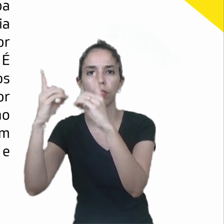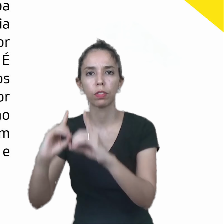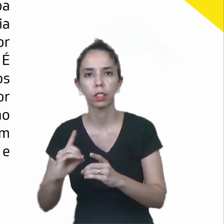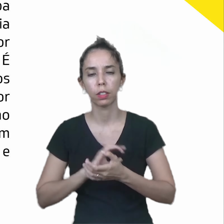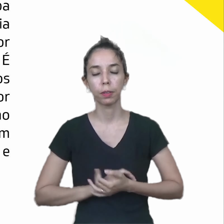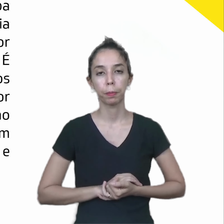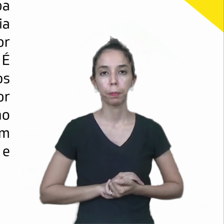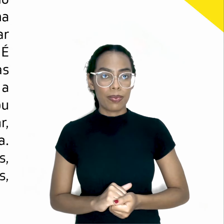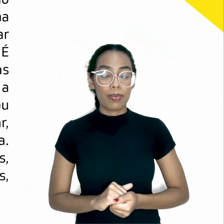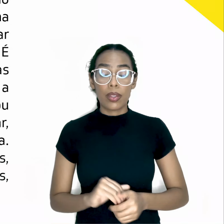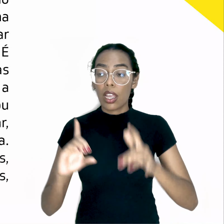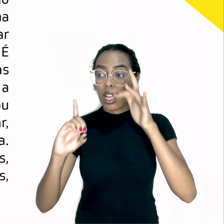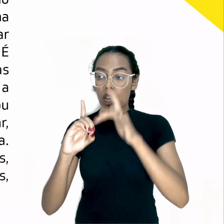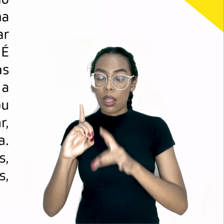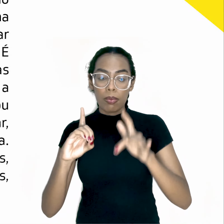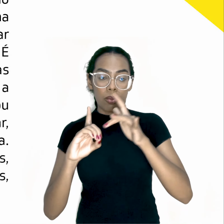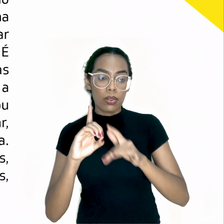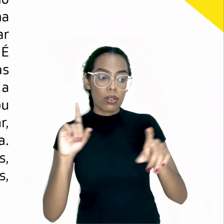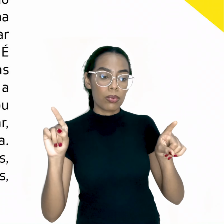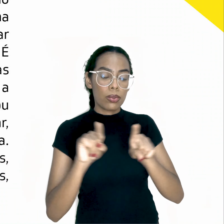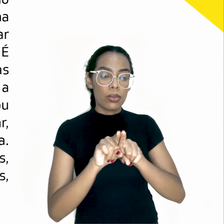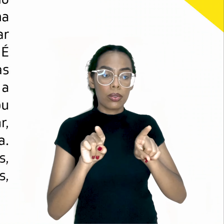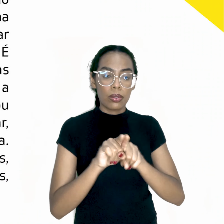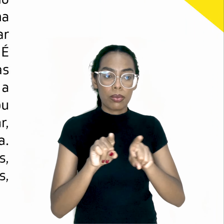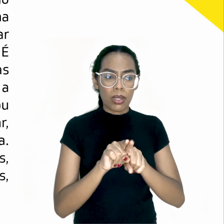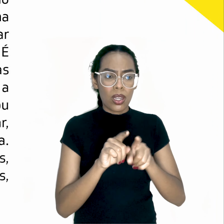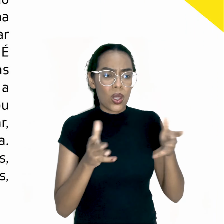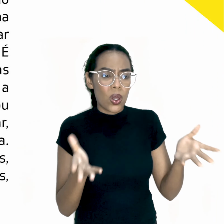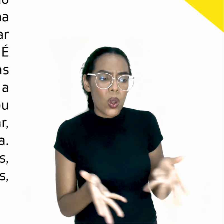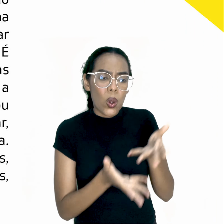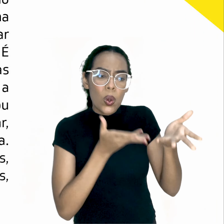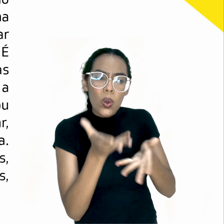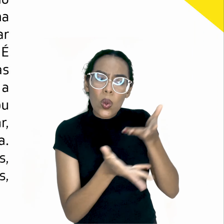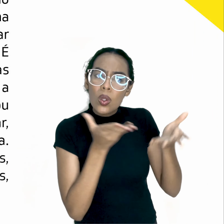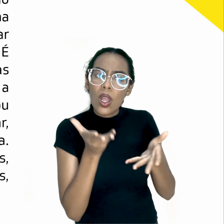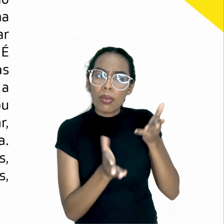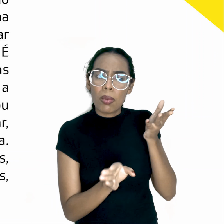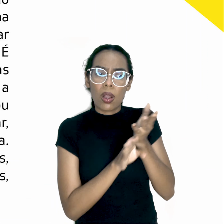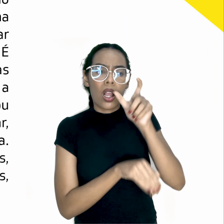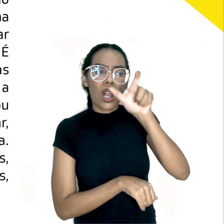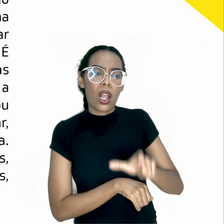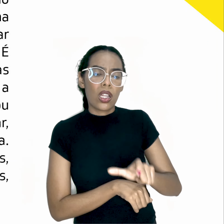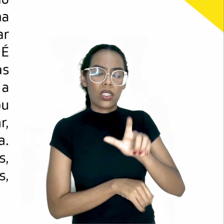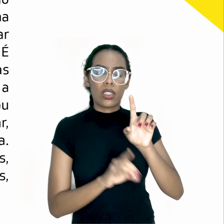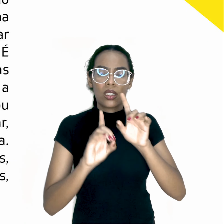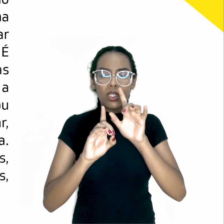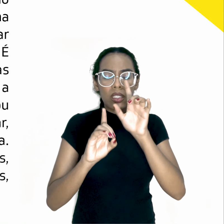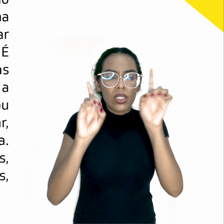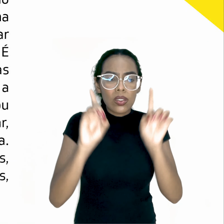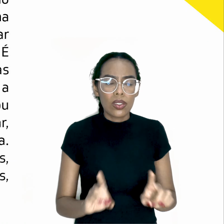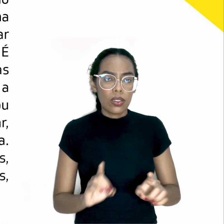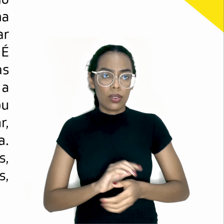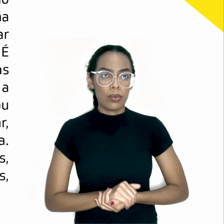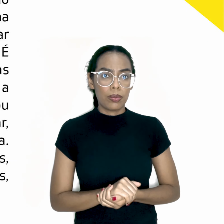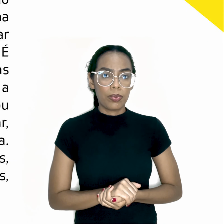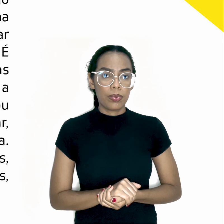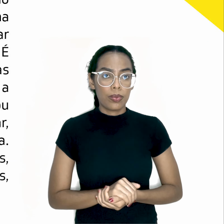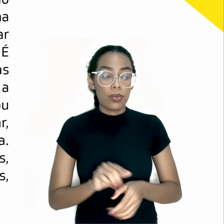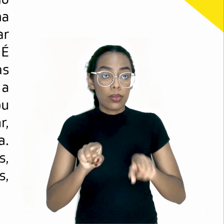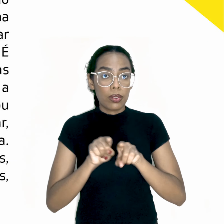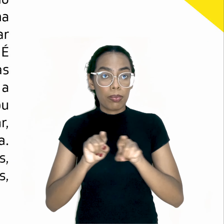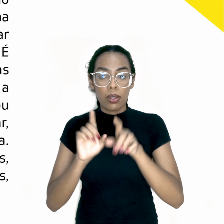sem deficiência É capacitismo o excesso de cuidados e proteções para com pessoas com deficiência É capacitismo